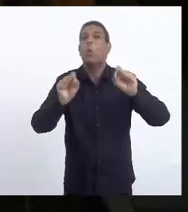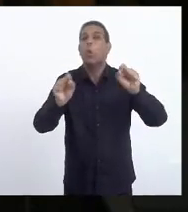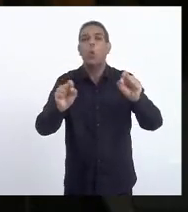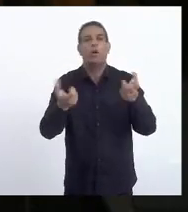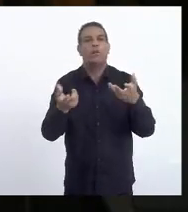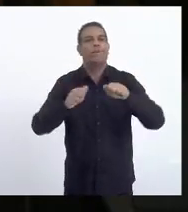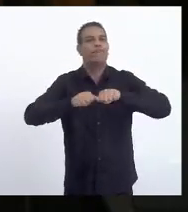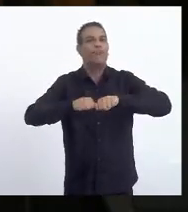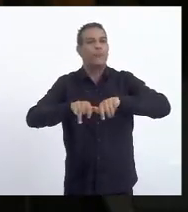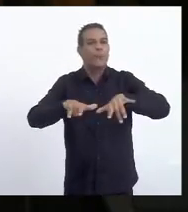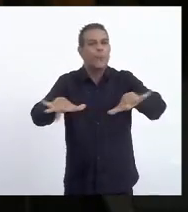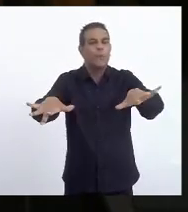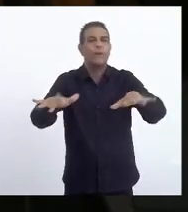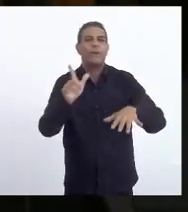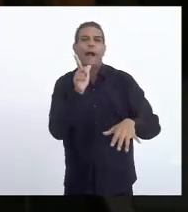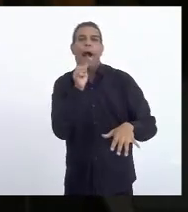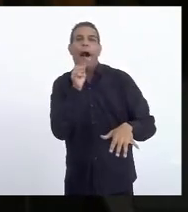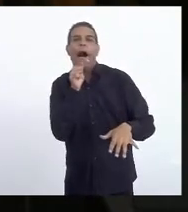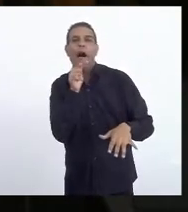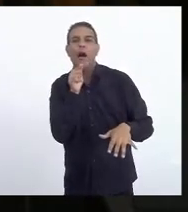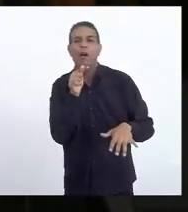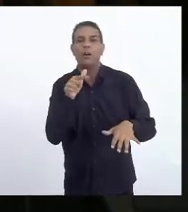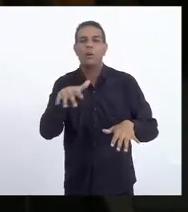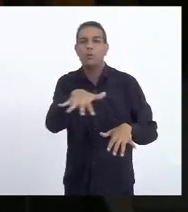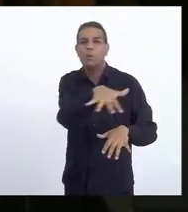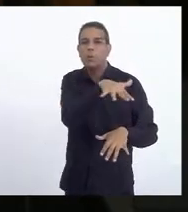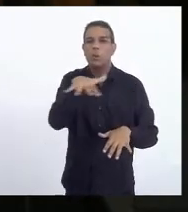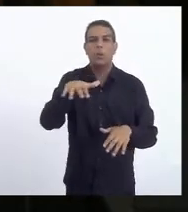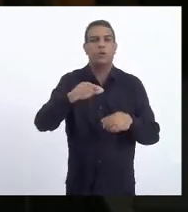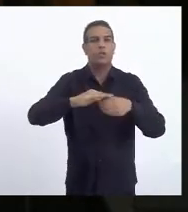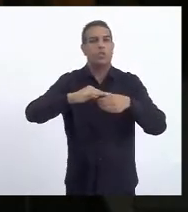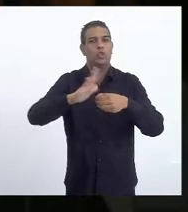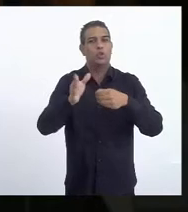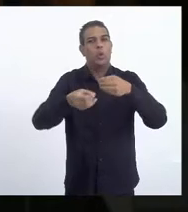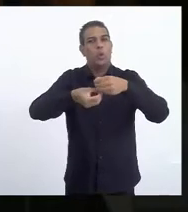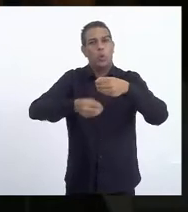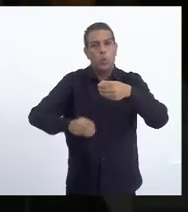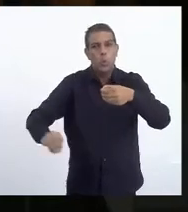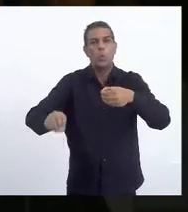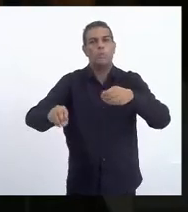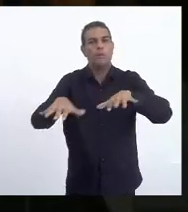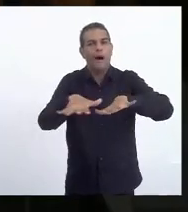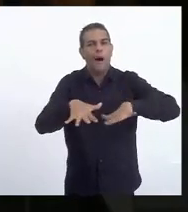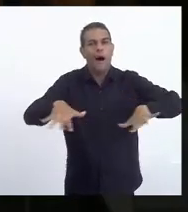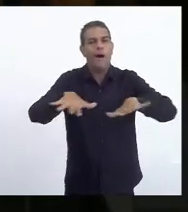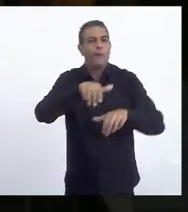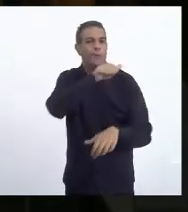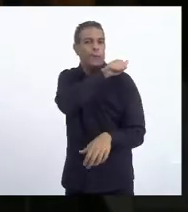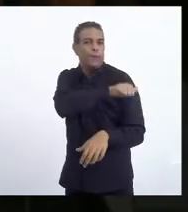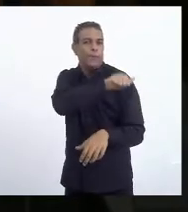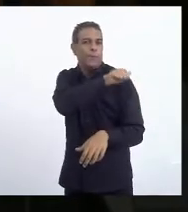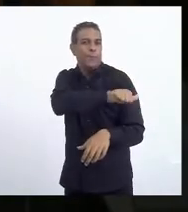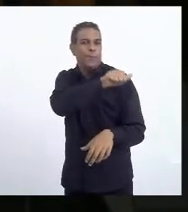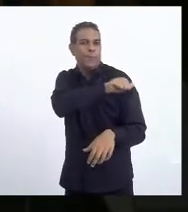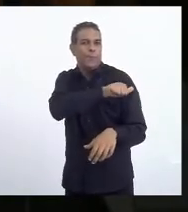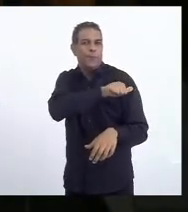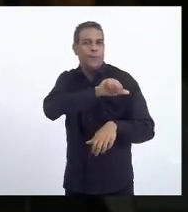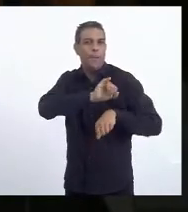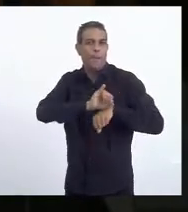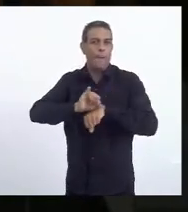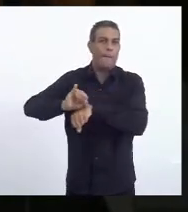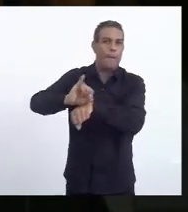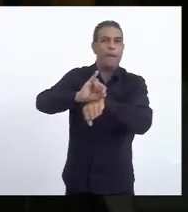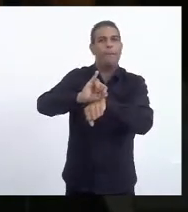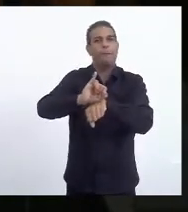distribuição de água e coleta de esgoto de grande parte da capital